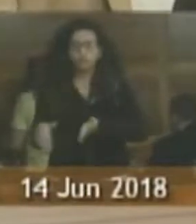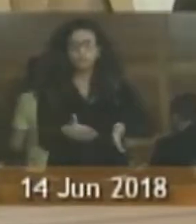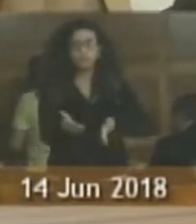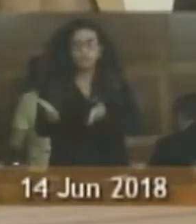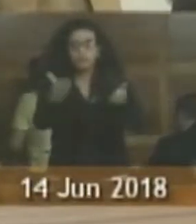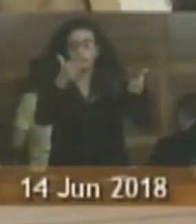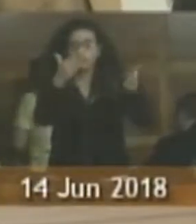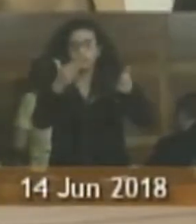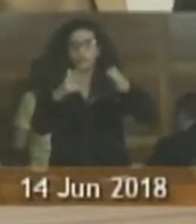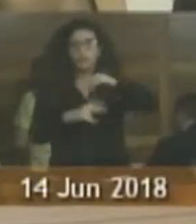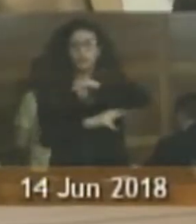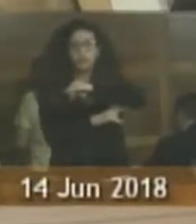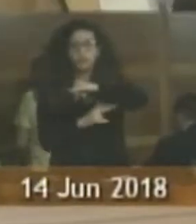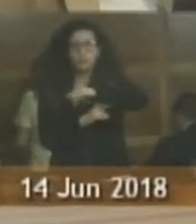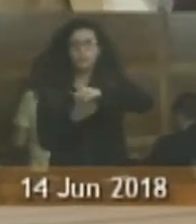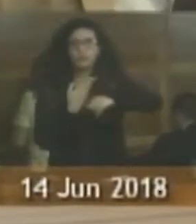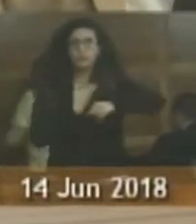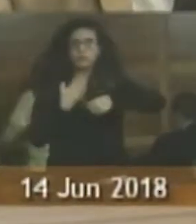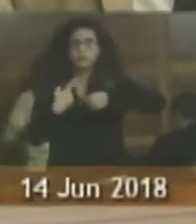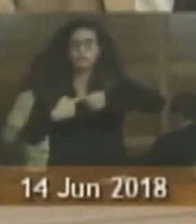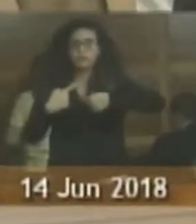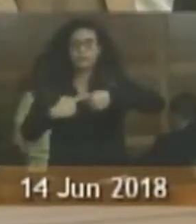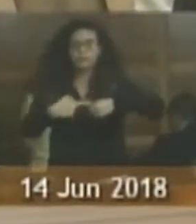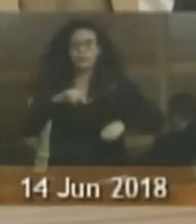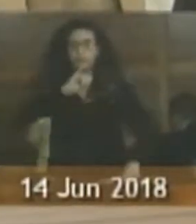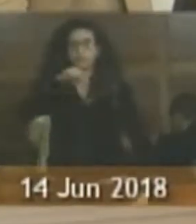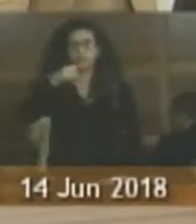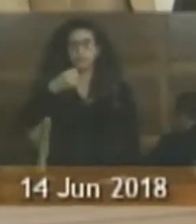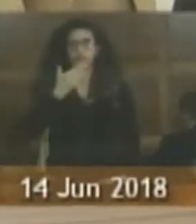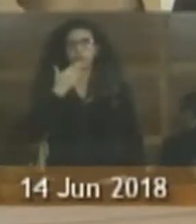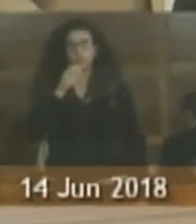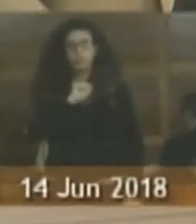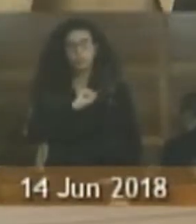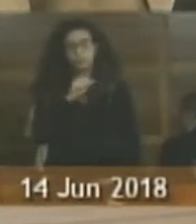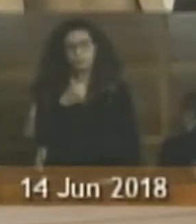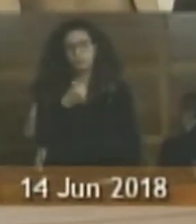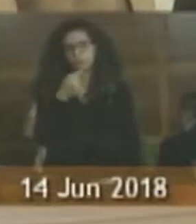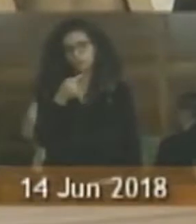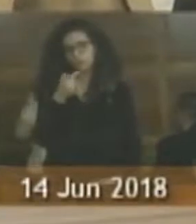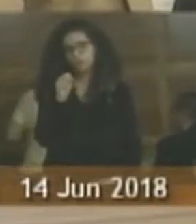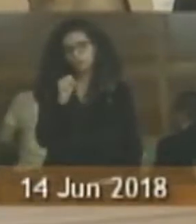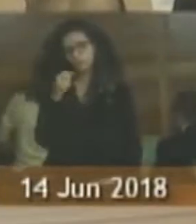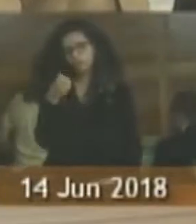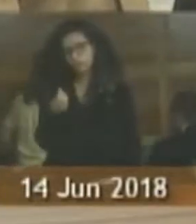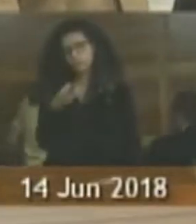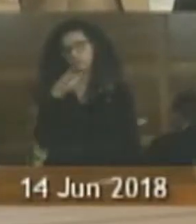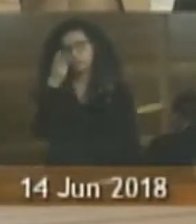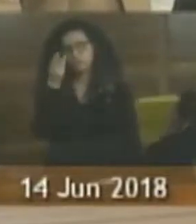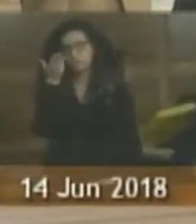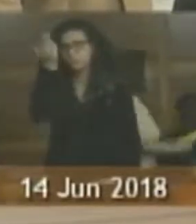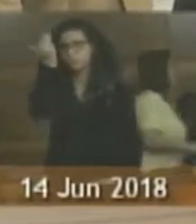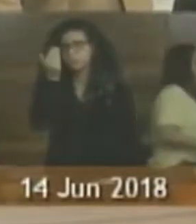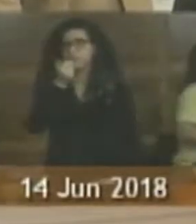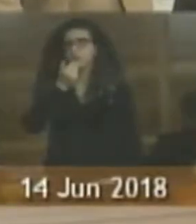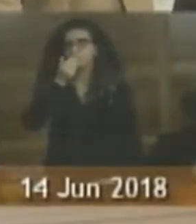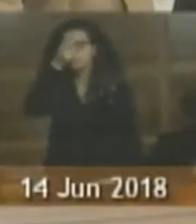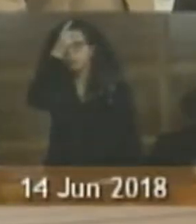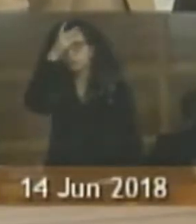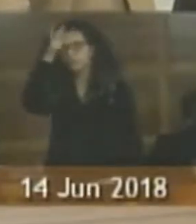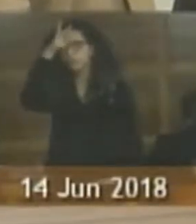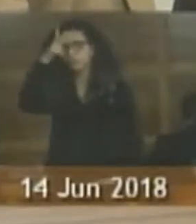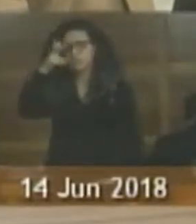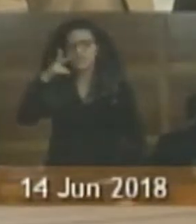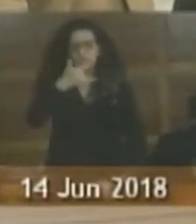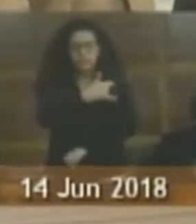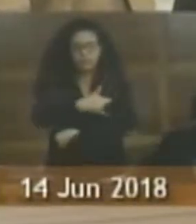rua Rio Bonito, bairro Japuíba. Indicação 1786 de 2018, Marquinho Coelho, indicando ao prefeito municipal o